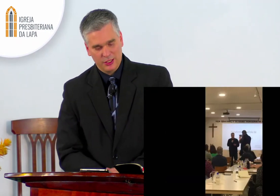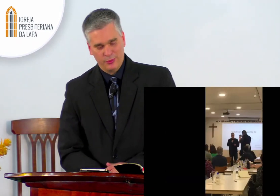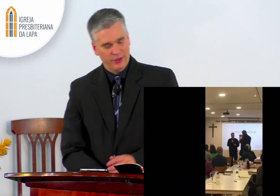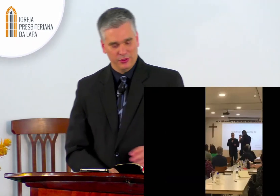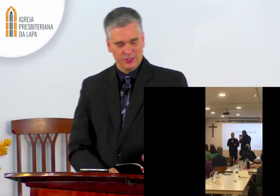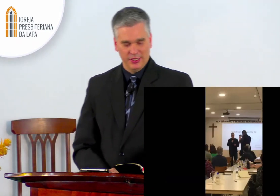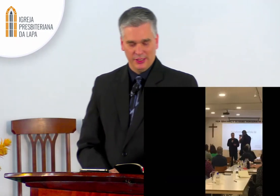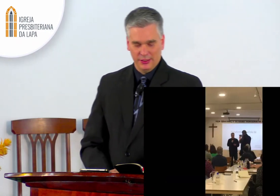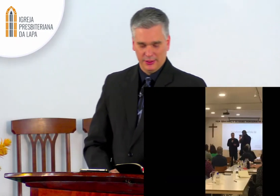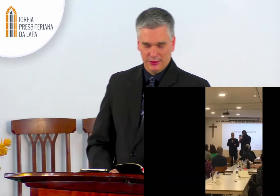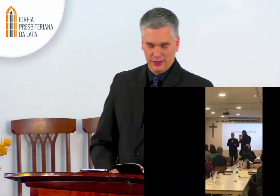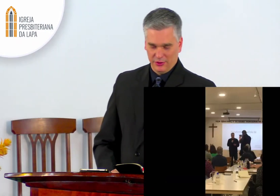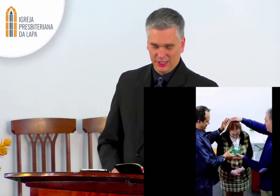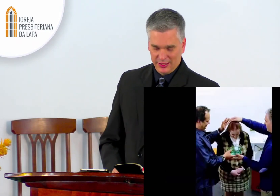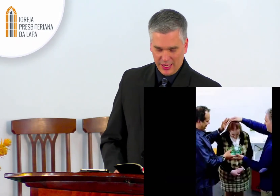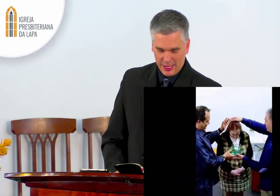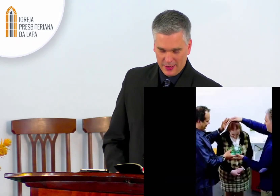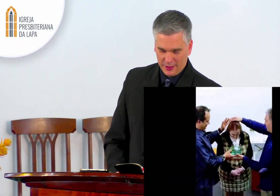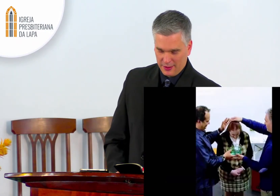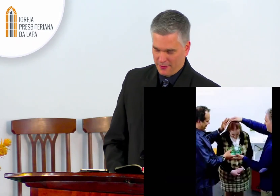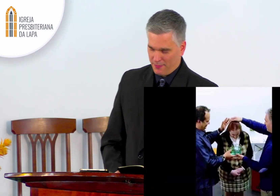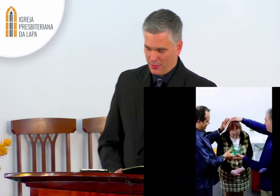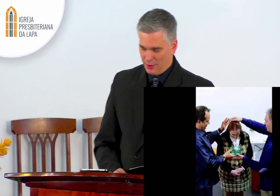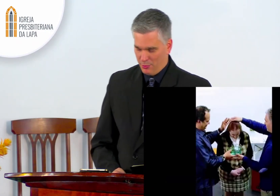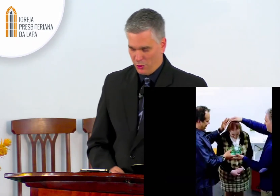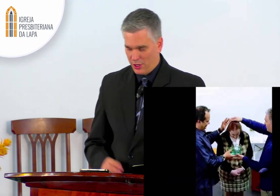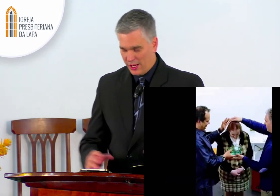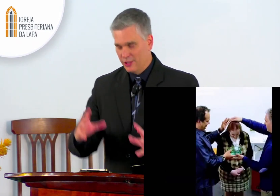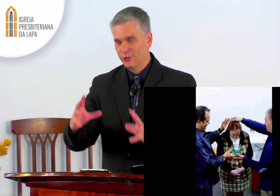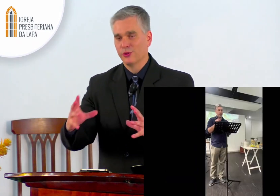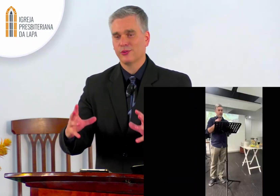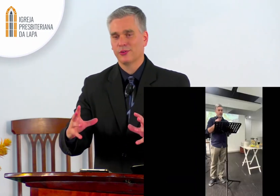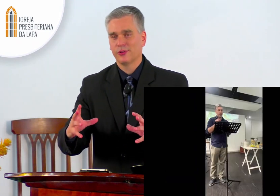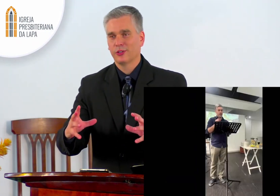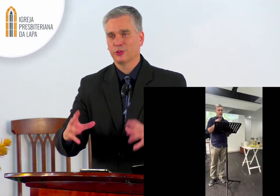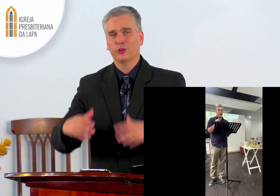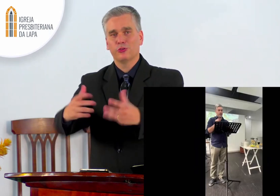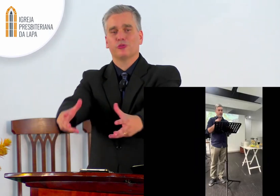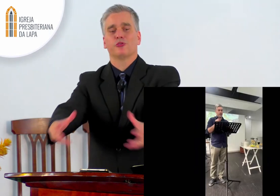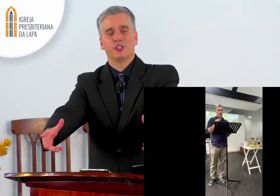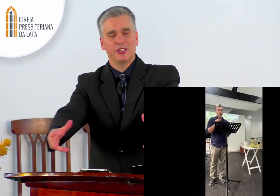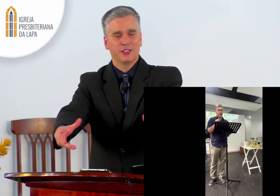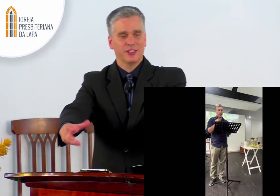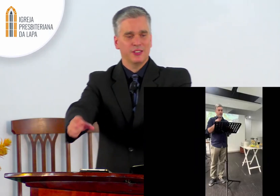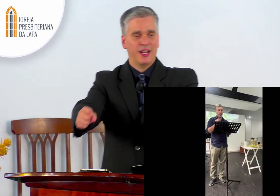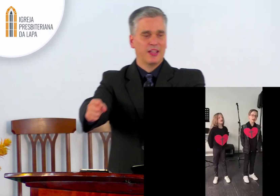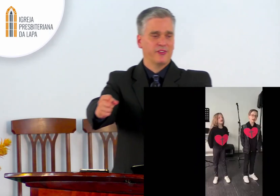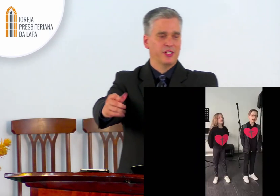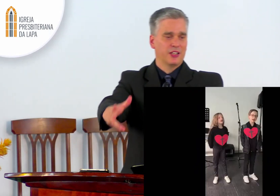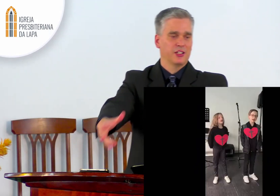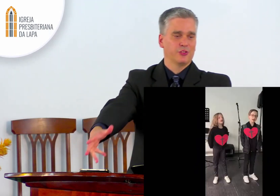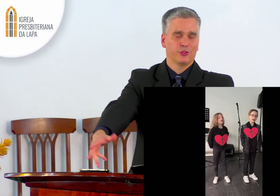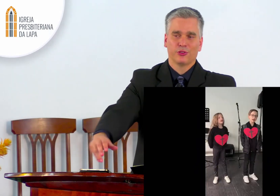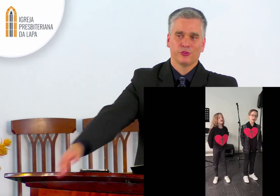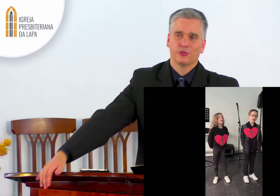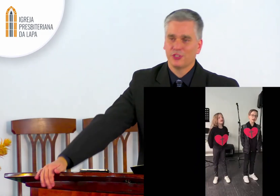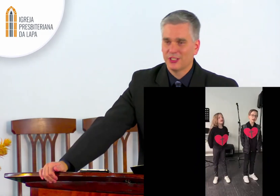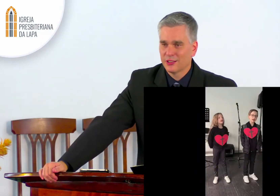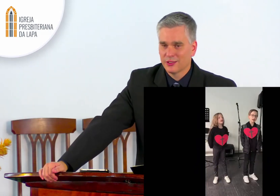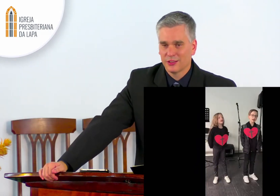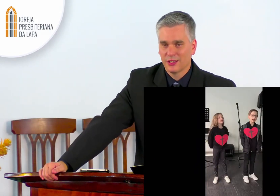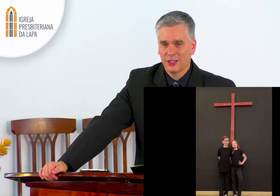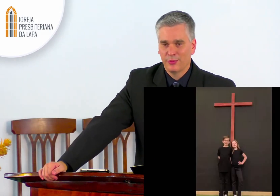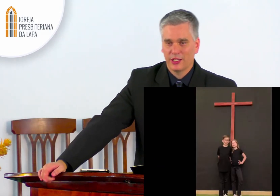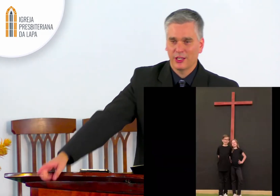perguntando para você se você tem morrido todos os dias, entregue a vida a Cristo todos os